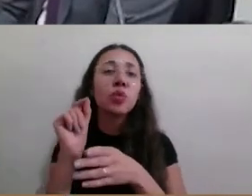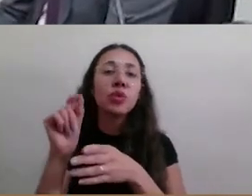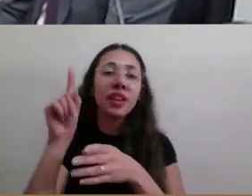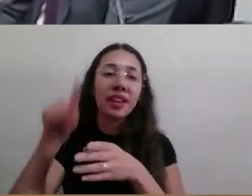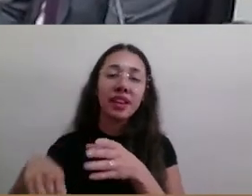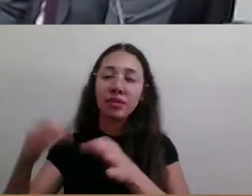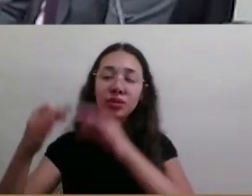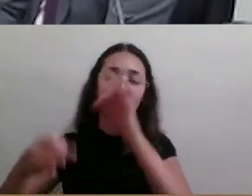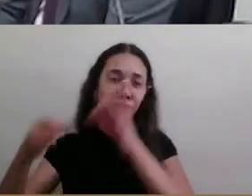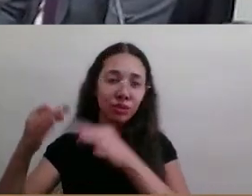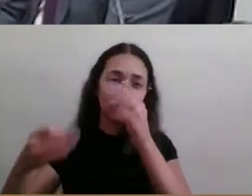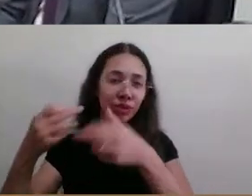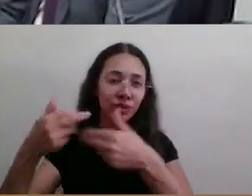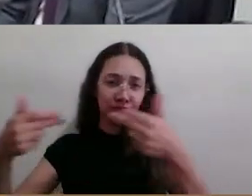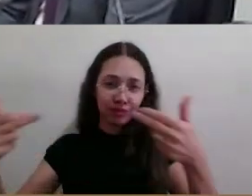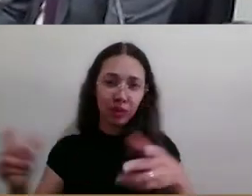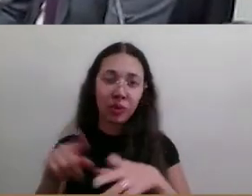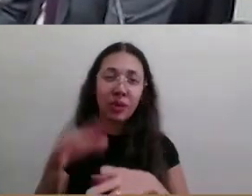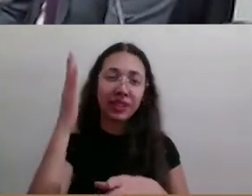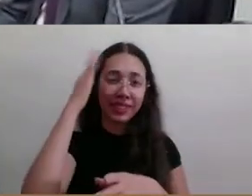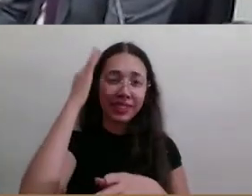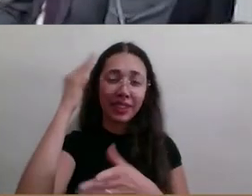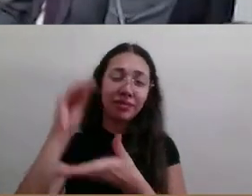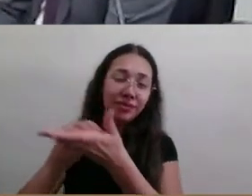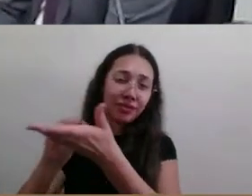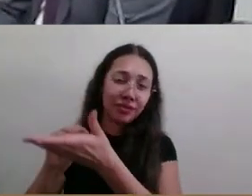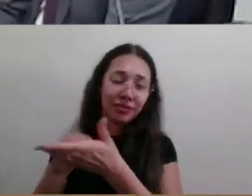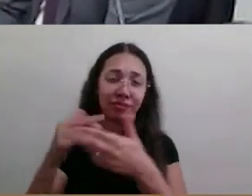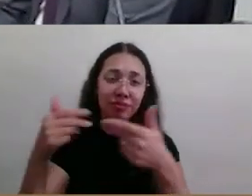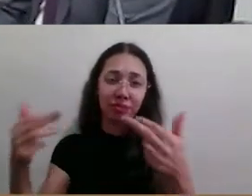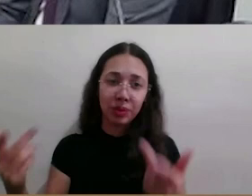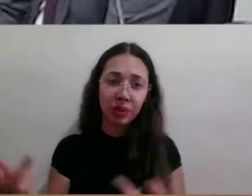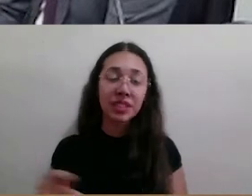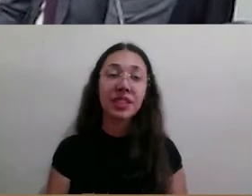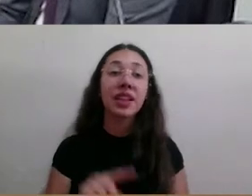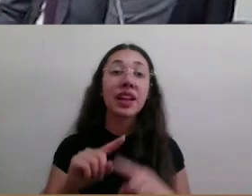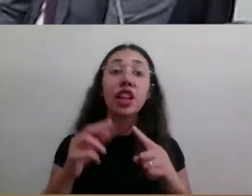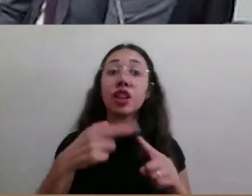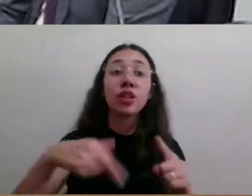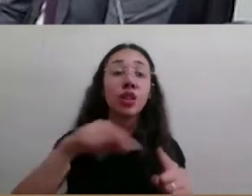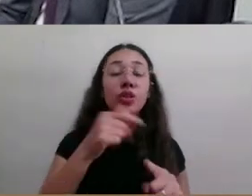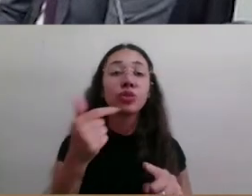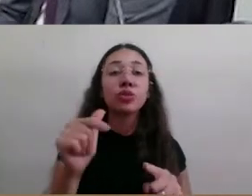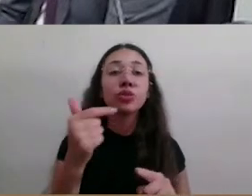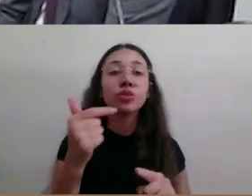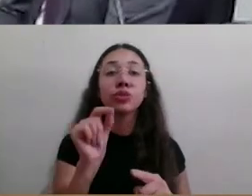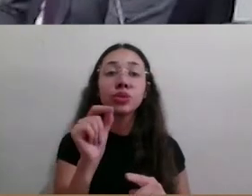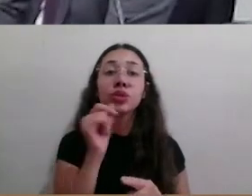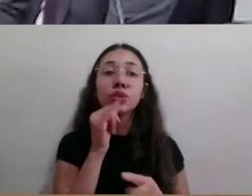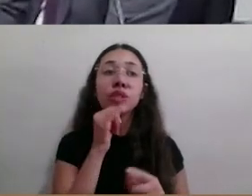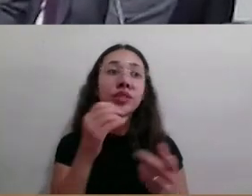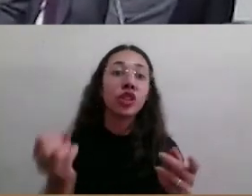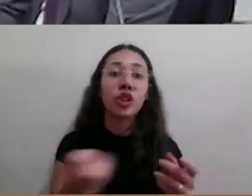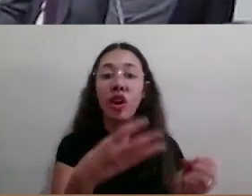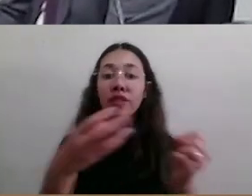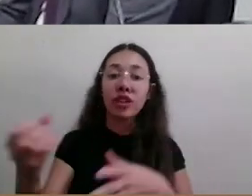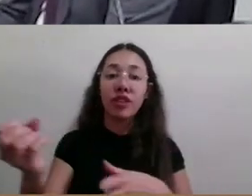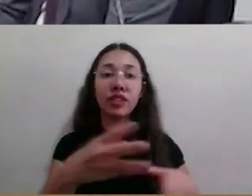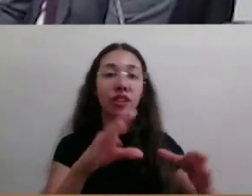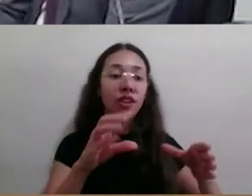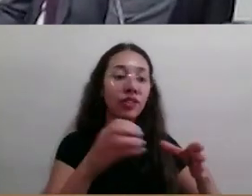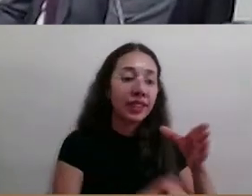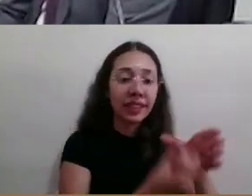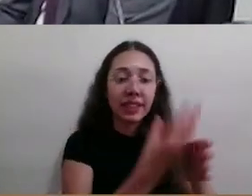mundo já sabe essa história, que eu já contei várias vezes, nós não tínhamos também varas novas. As varas novas só vieram na lei